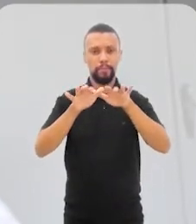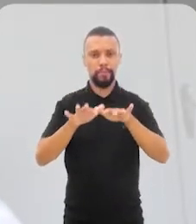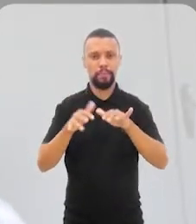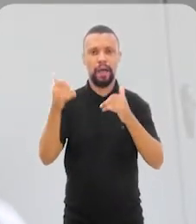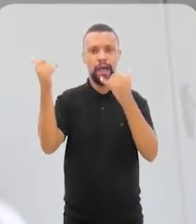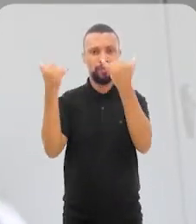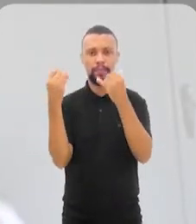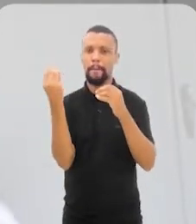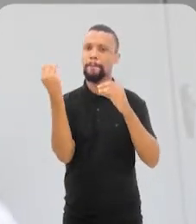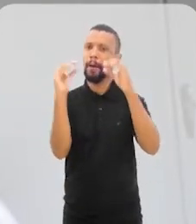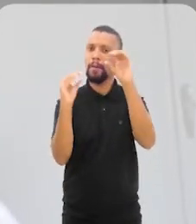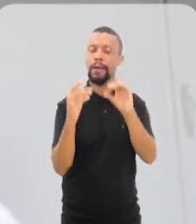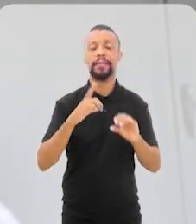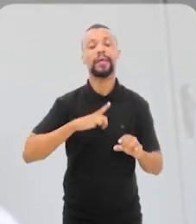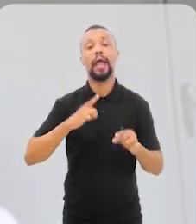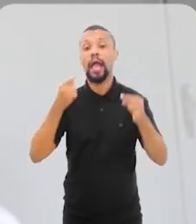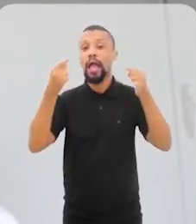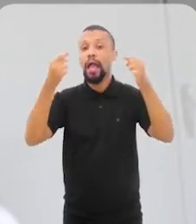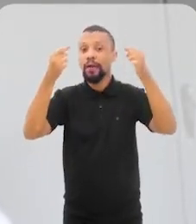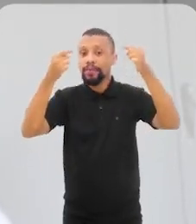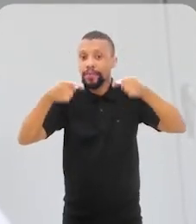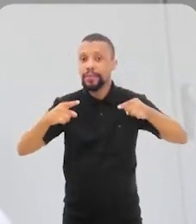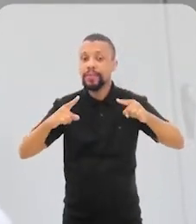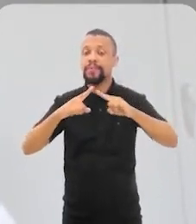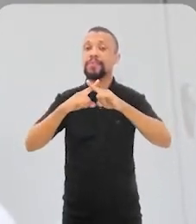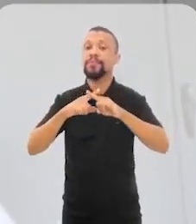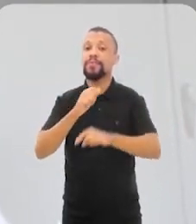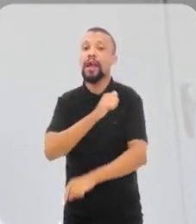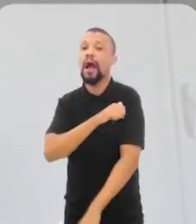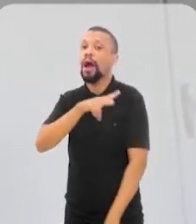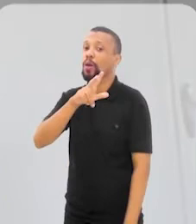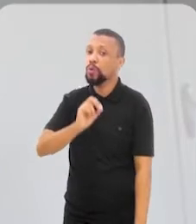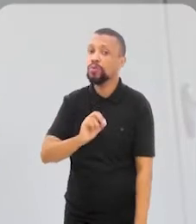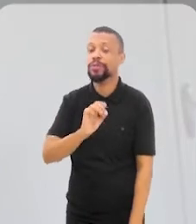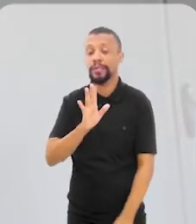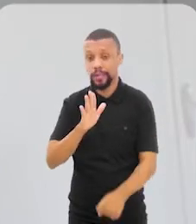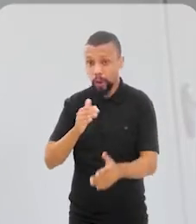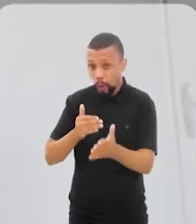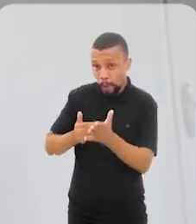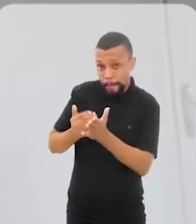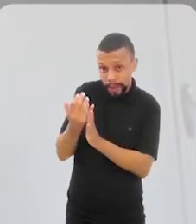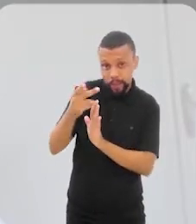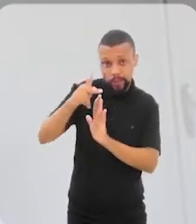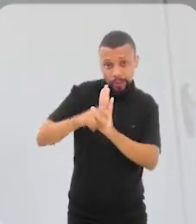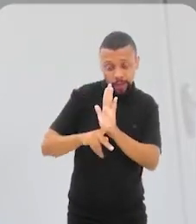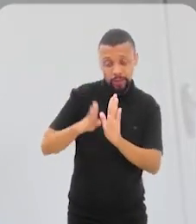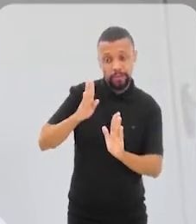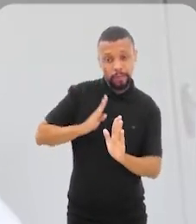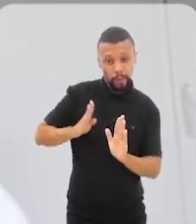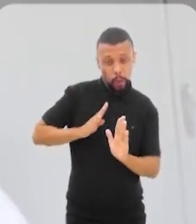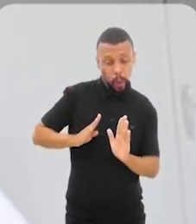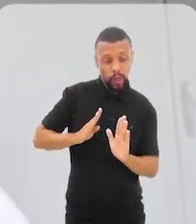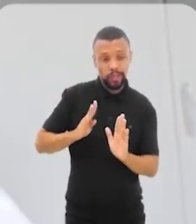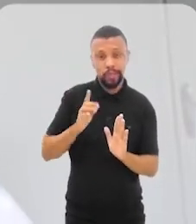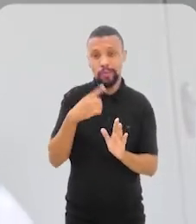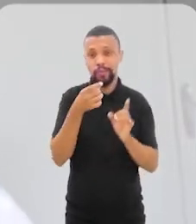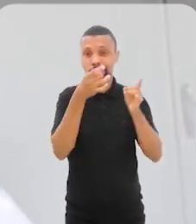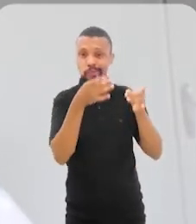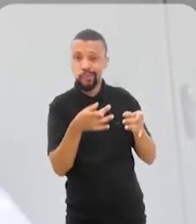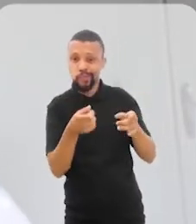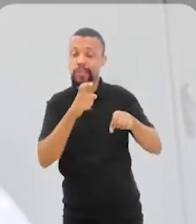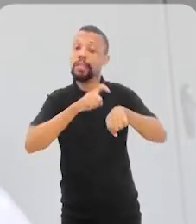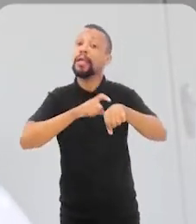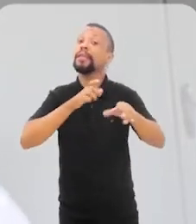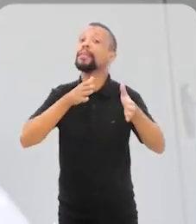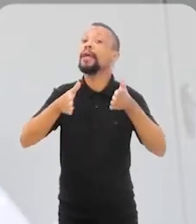gente tem o desafio de ter alunos que entram e saem, né? Porque as bolsas deles têm tempo,